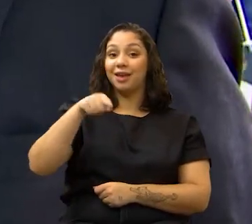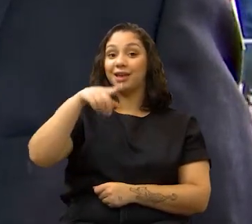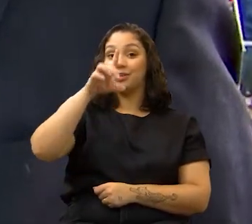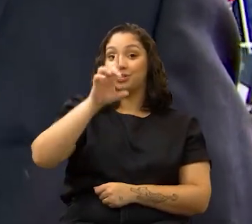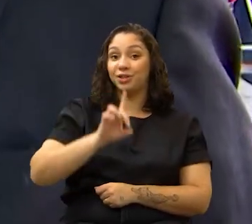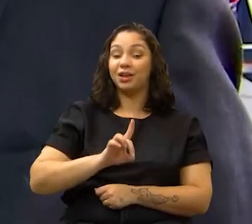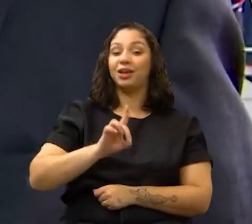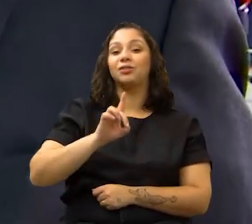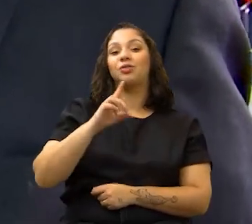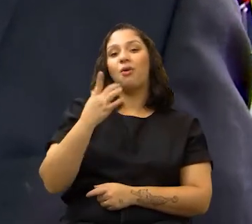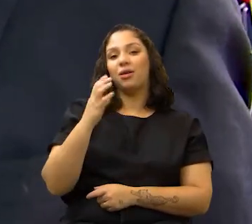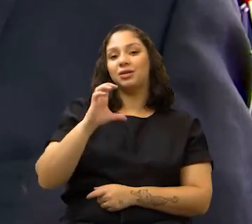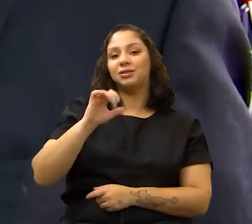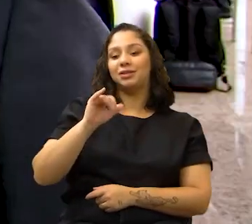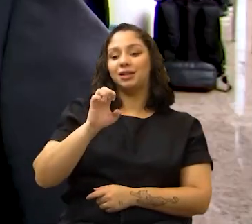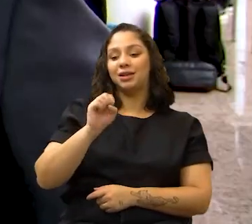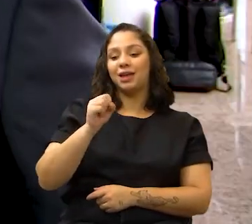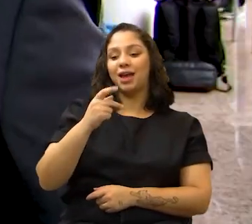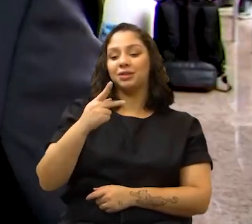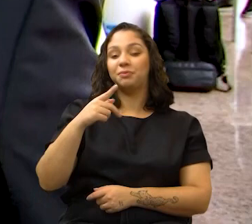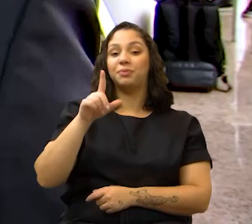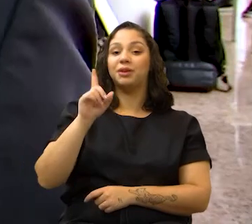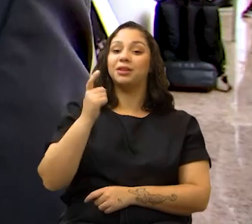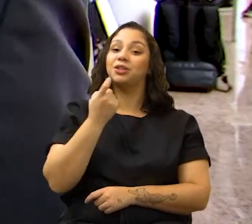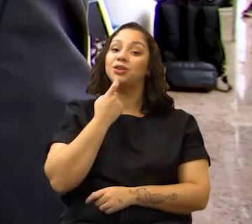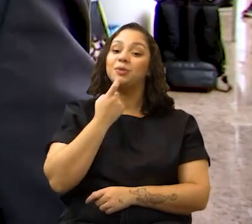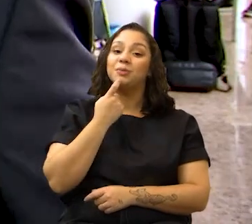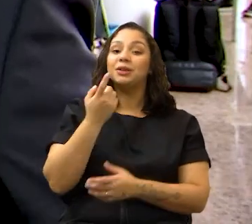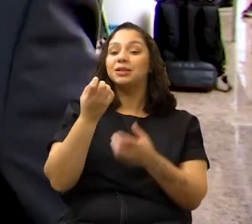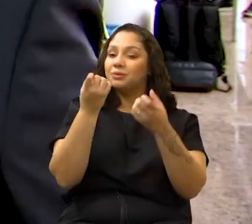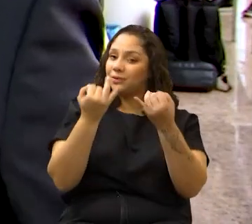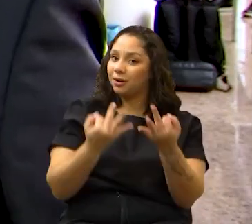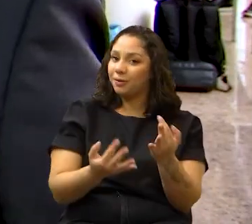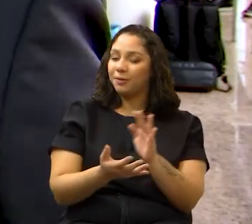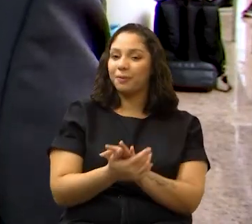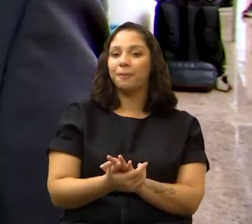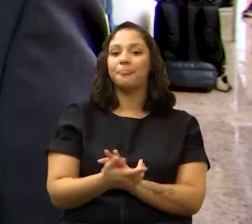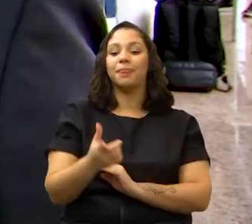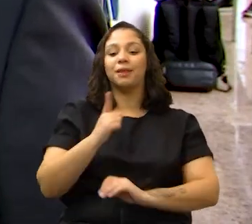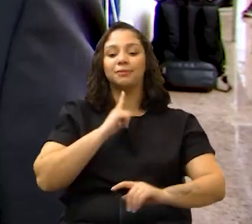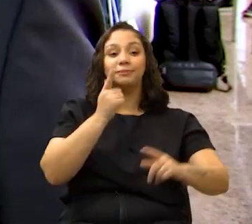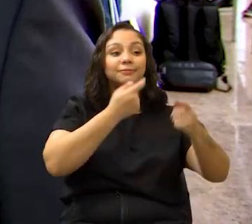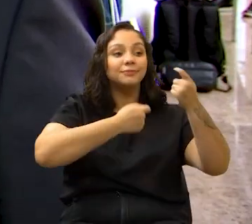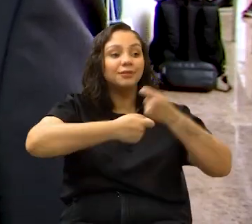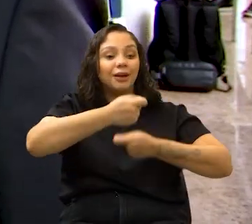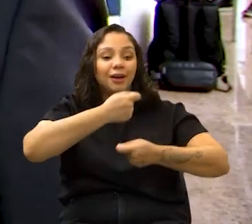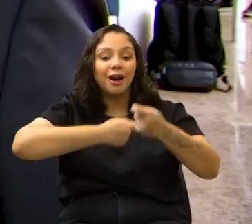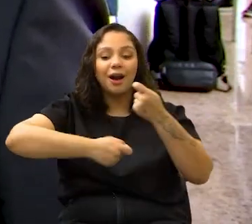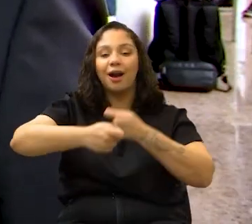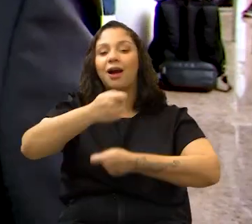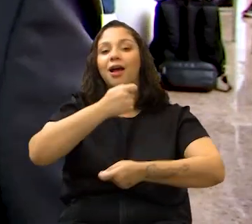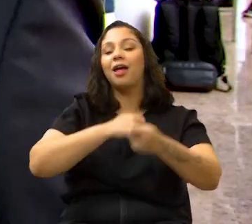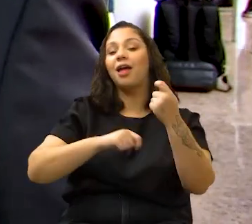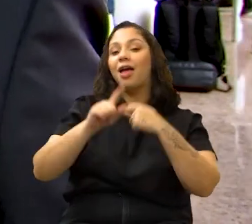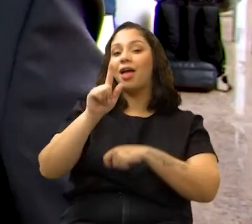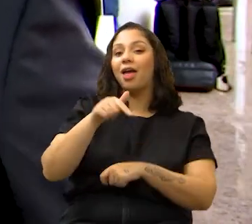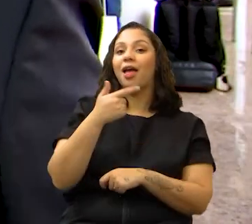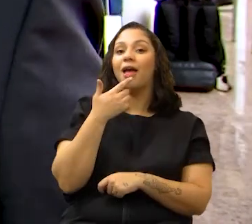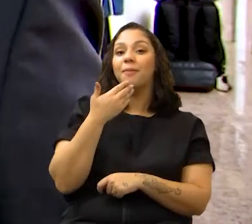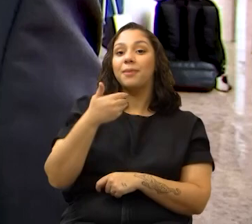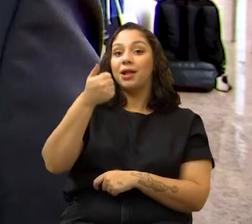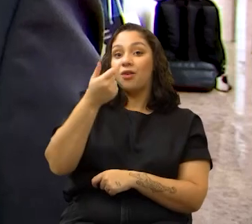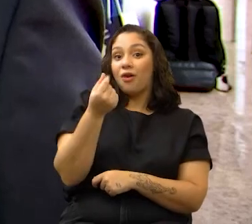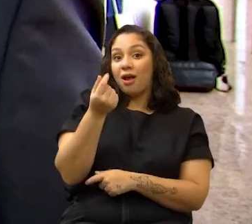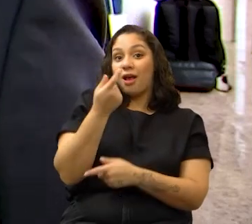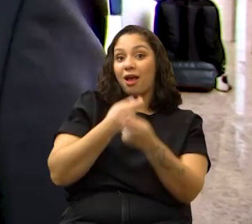Campinas, explicou como funciona. A rodada de negócios é o melhor custo-benefício para você conquistar novos clientes e